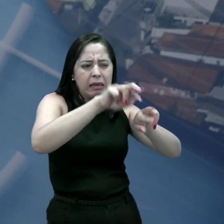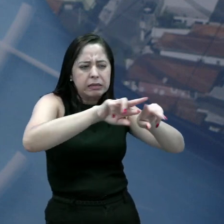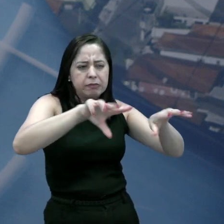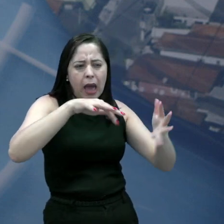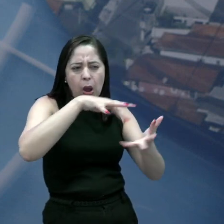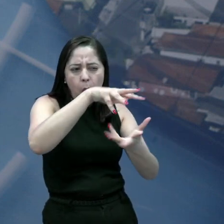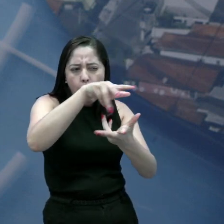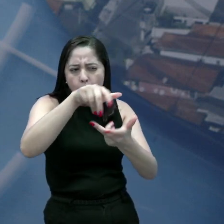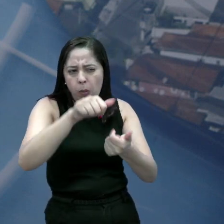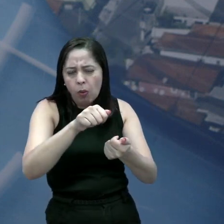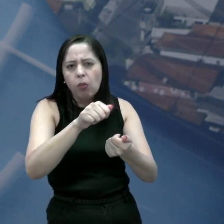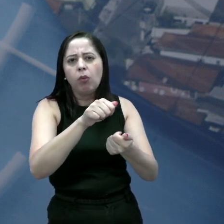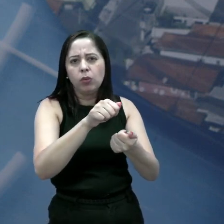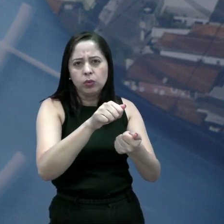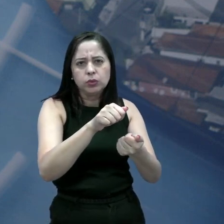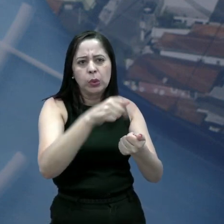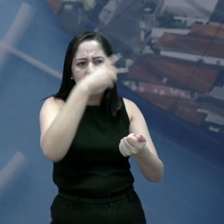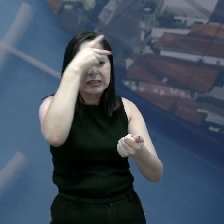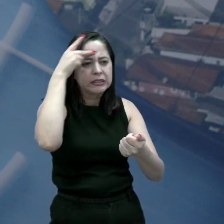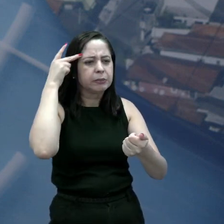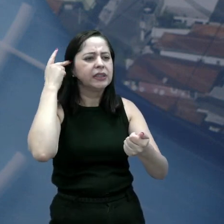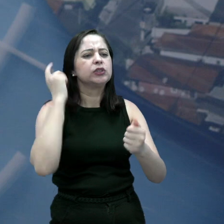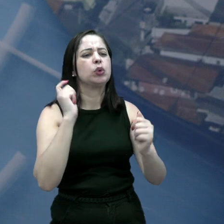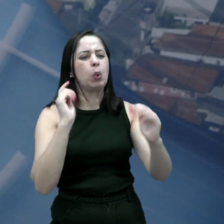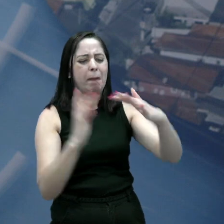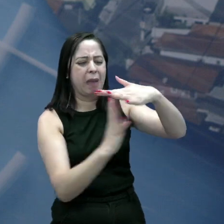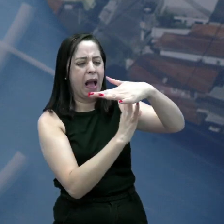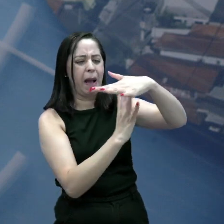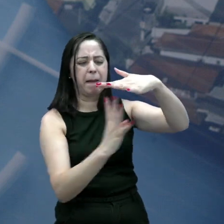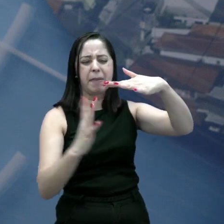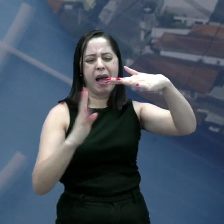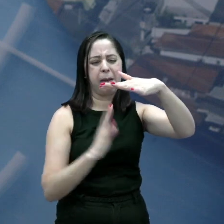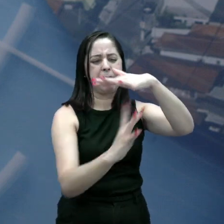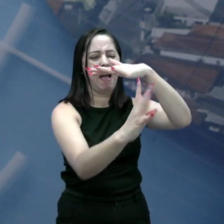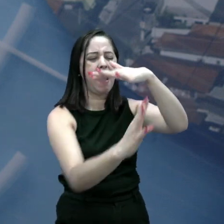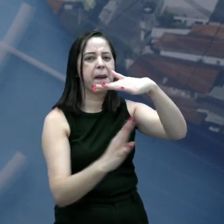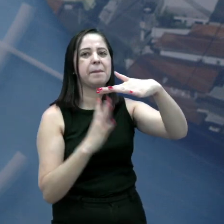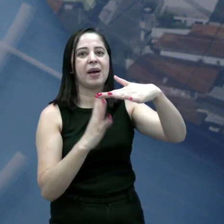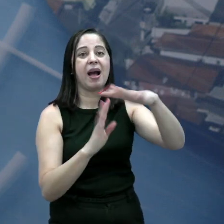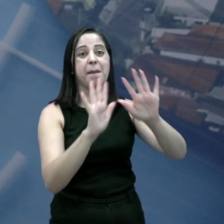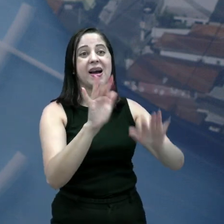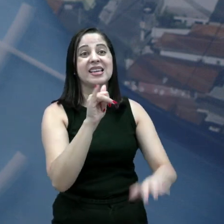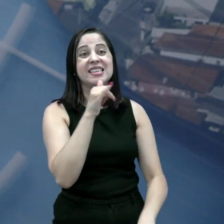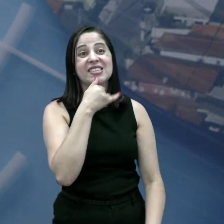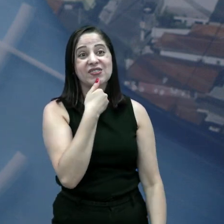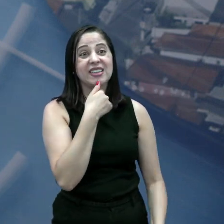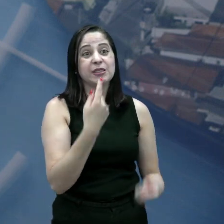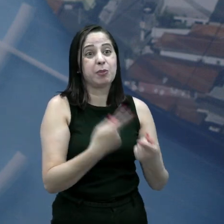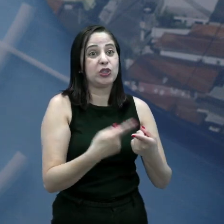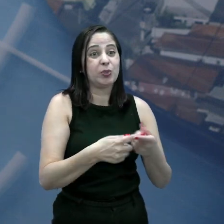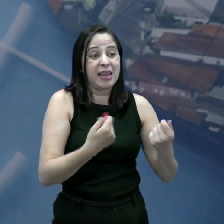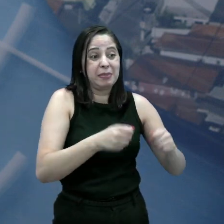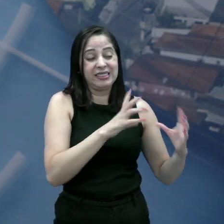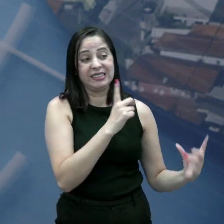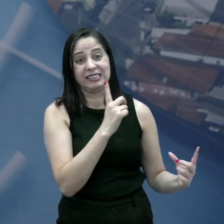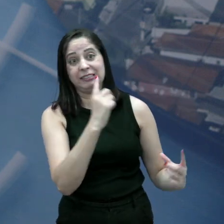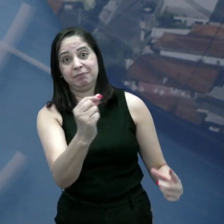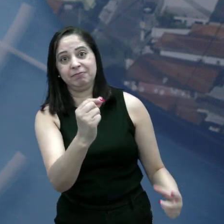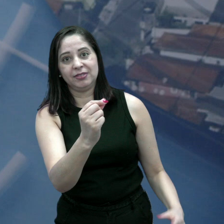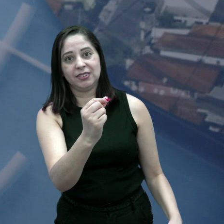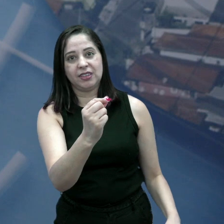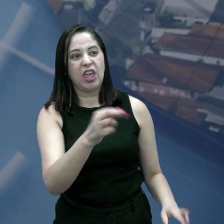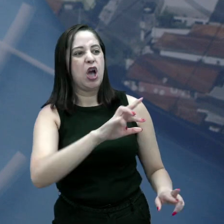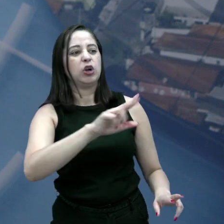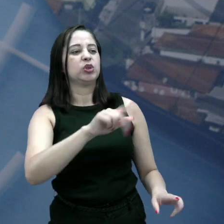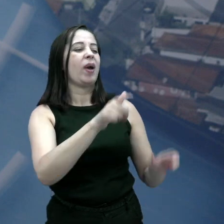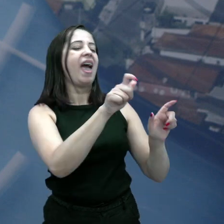mais frequente o número de pessoas indo e vindo, e principalmente, infelizmente, por necessidade, né? Não porque a pessoa